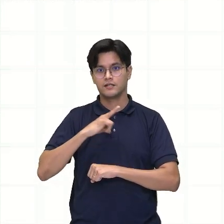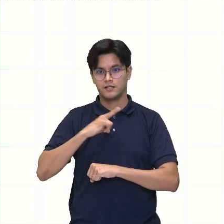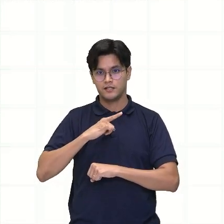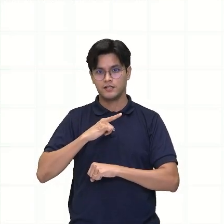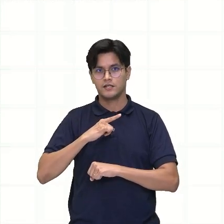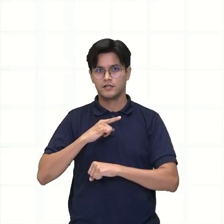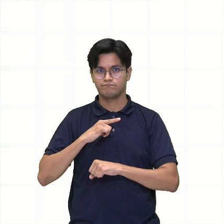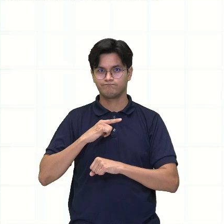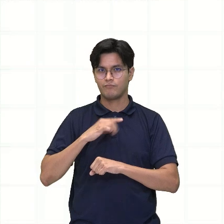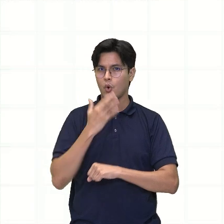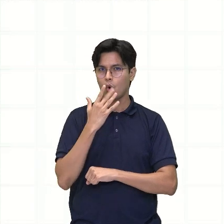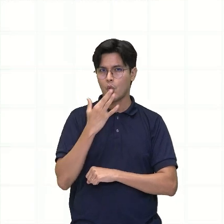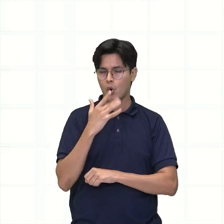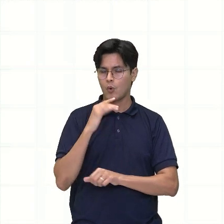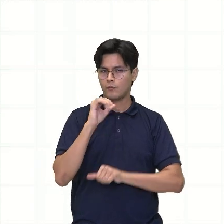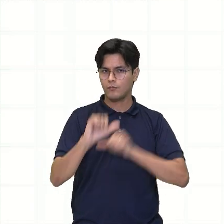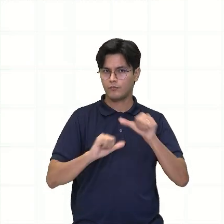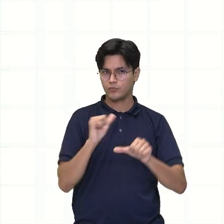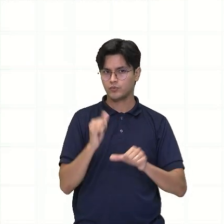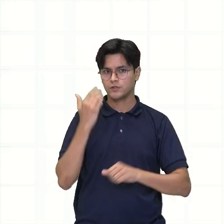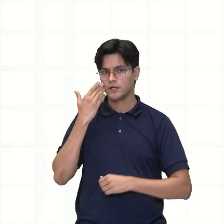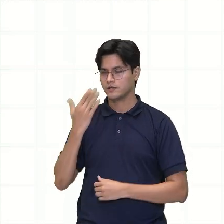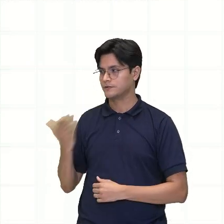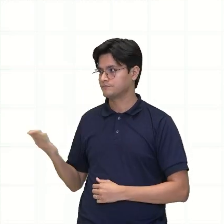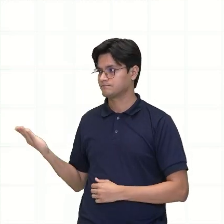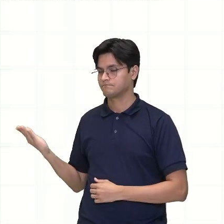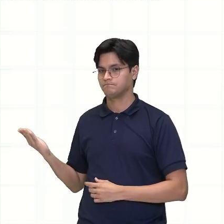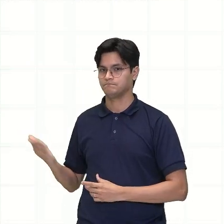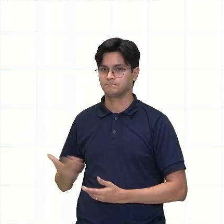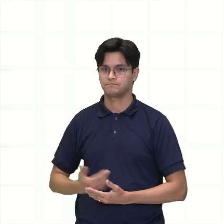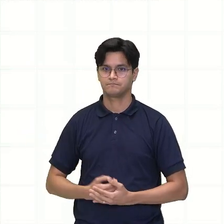cor, que nós temos a